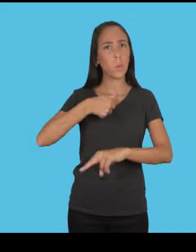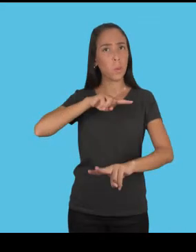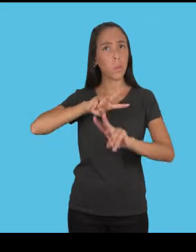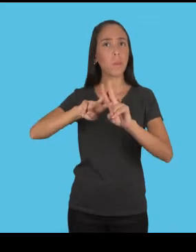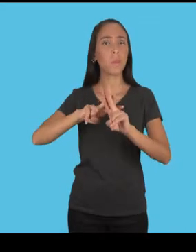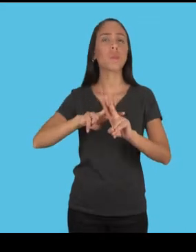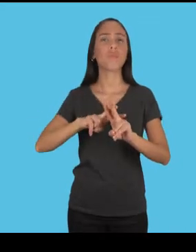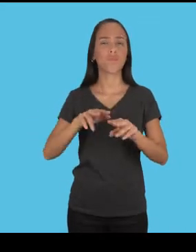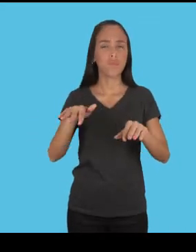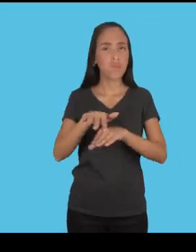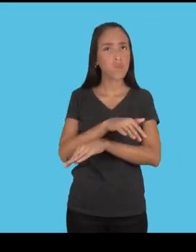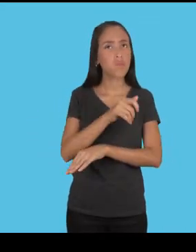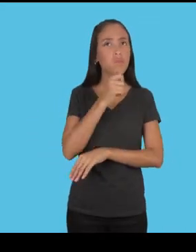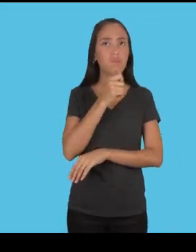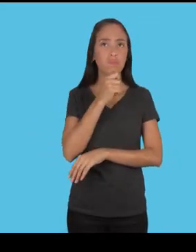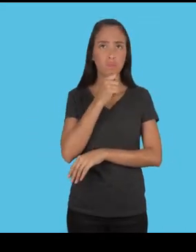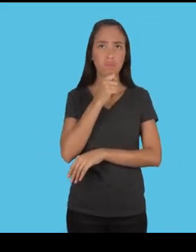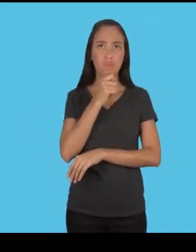subversivo.